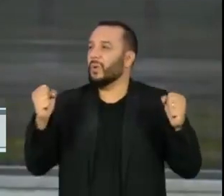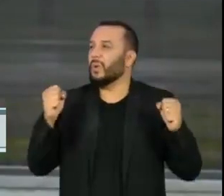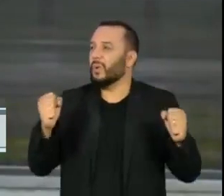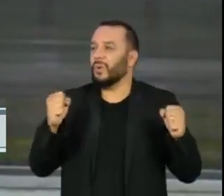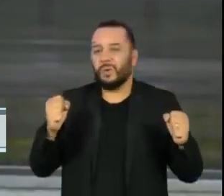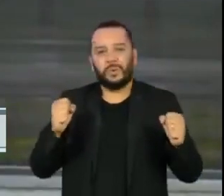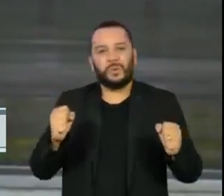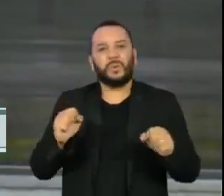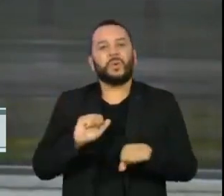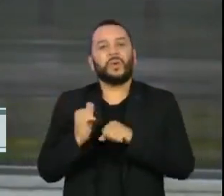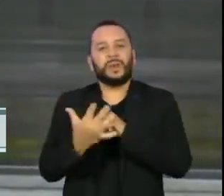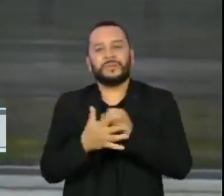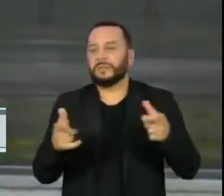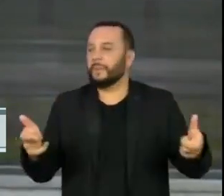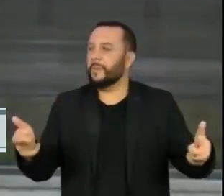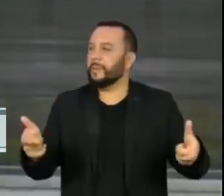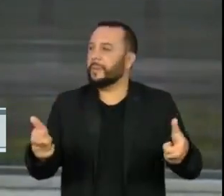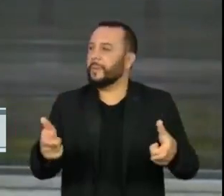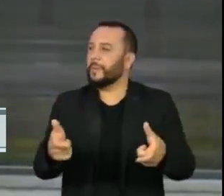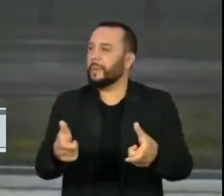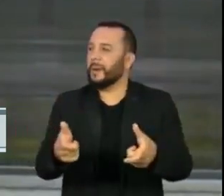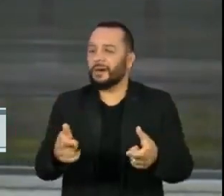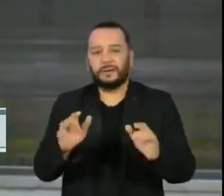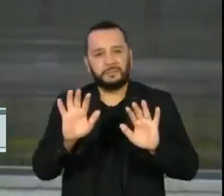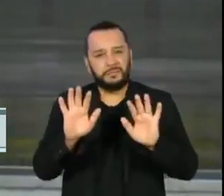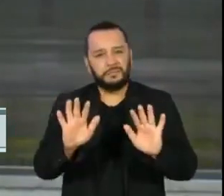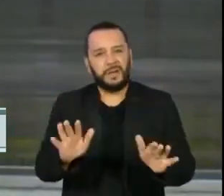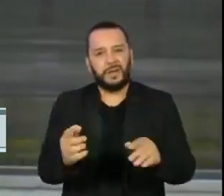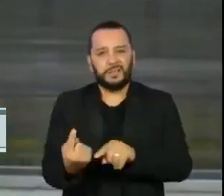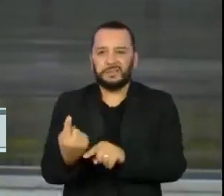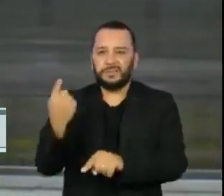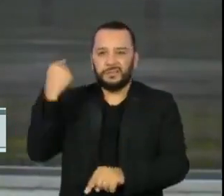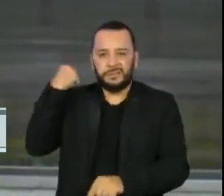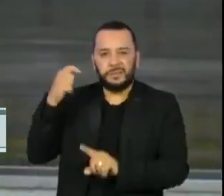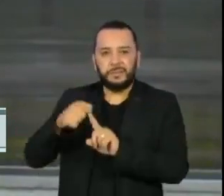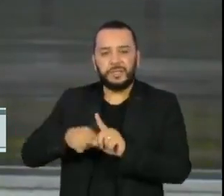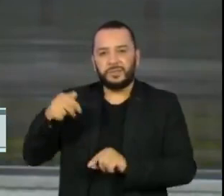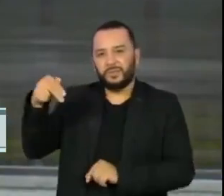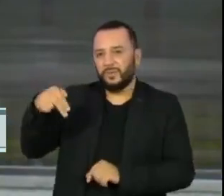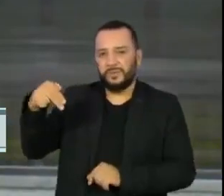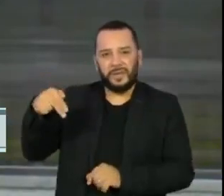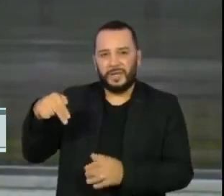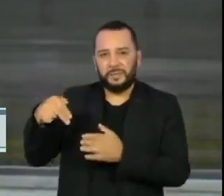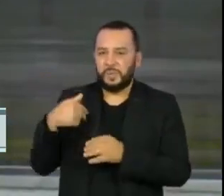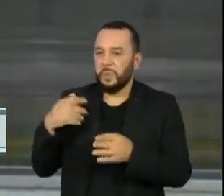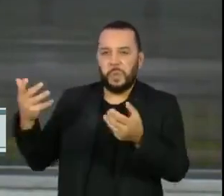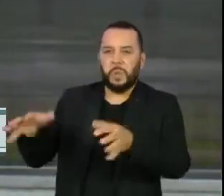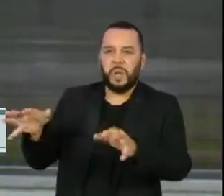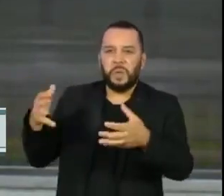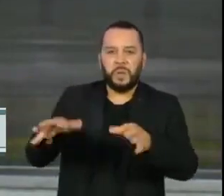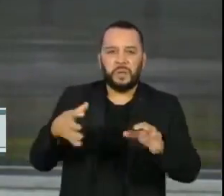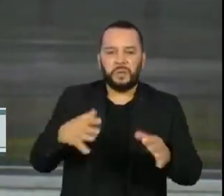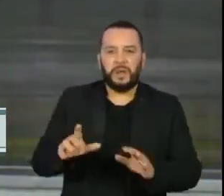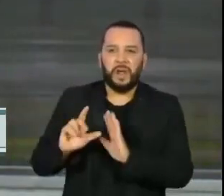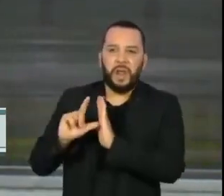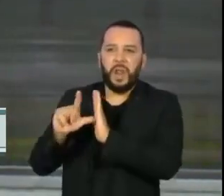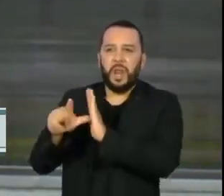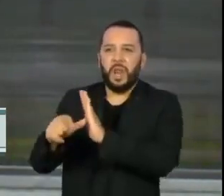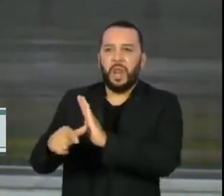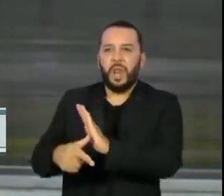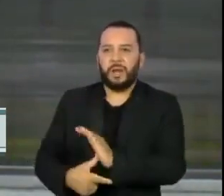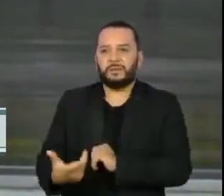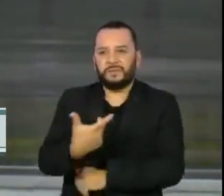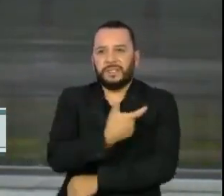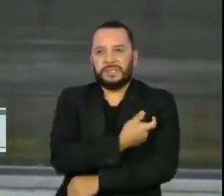casos. Se tivéssemos iniciado a imunização dos brasileiros em novembro, como teria sido possível, com a vacina do